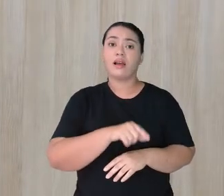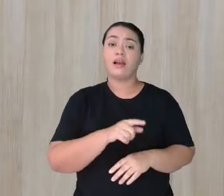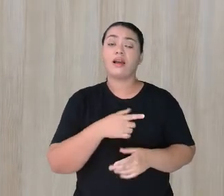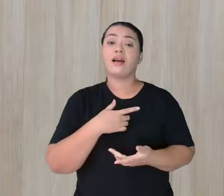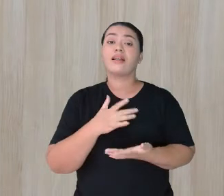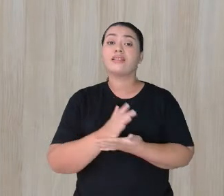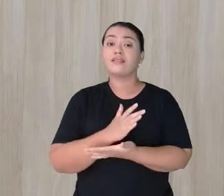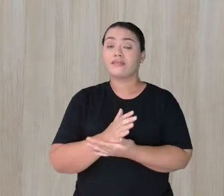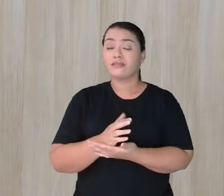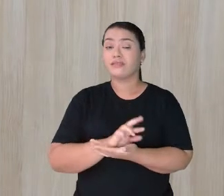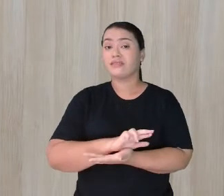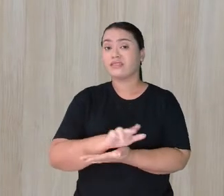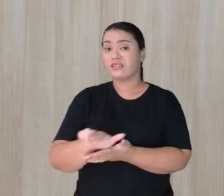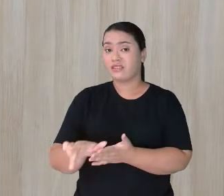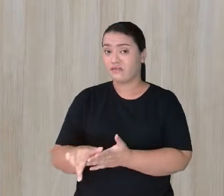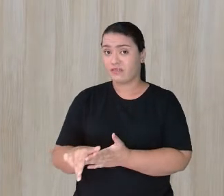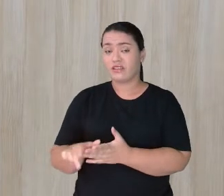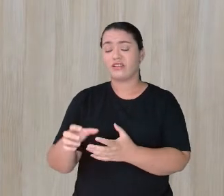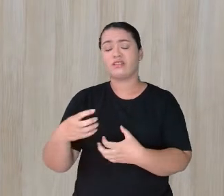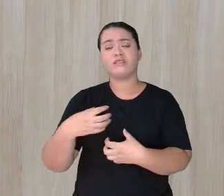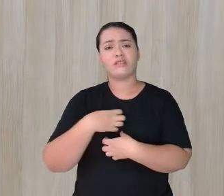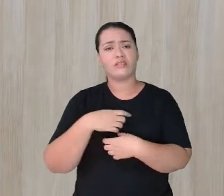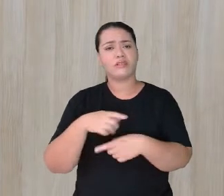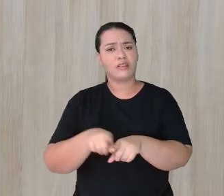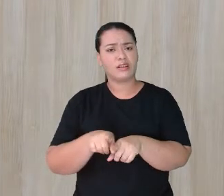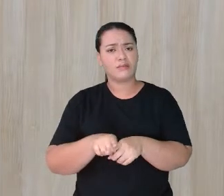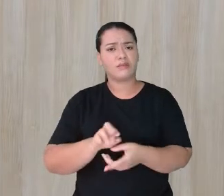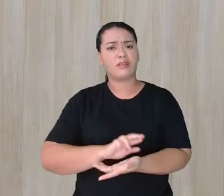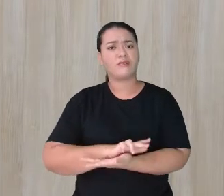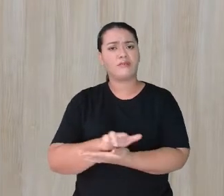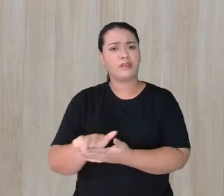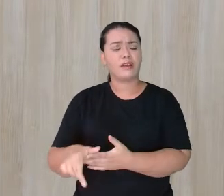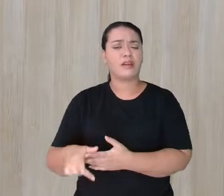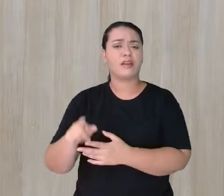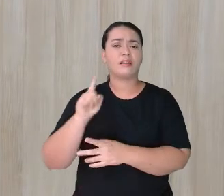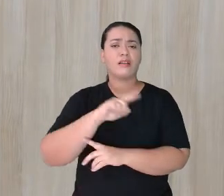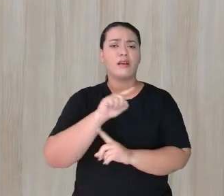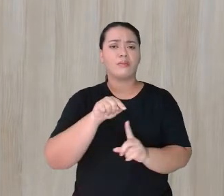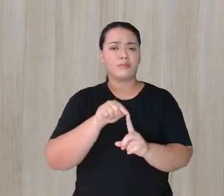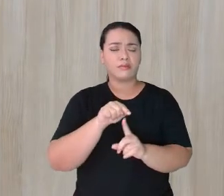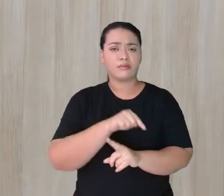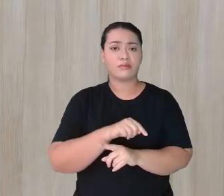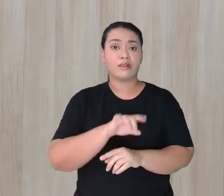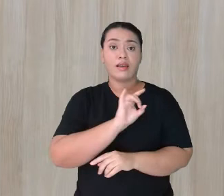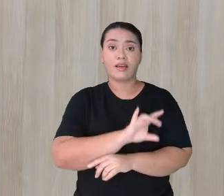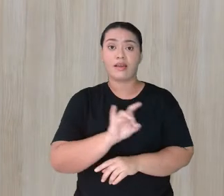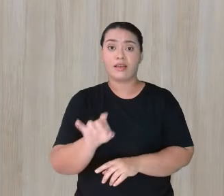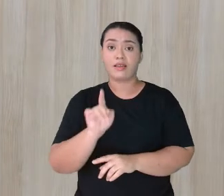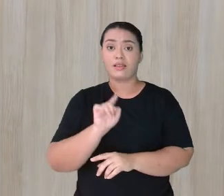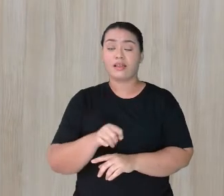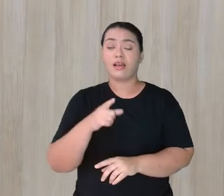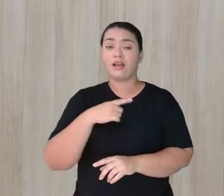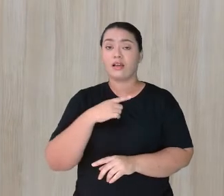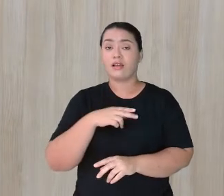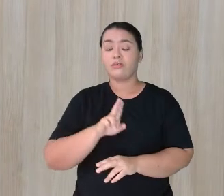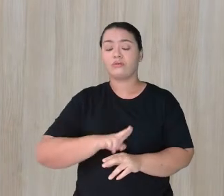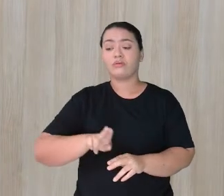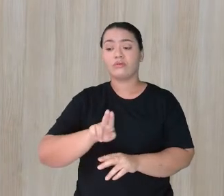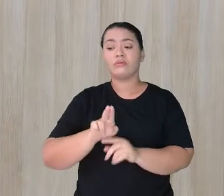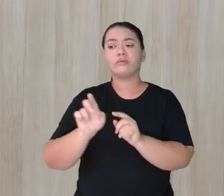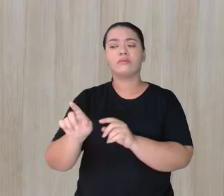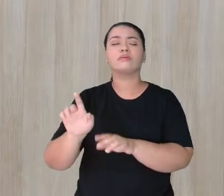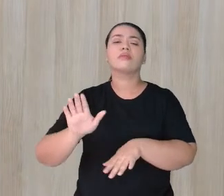diferentes formas e também diferentes funções. Cada uma dessas células atuam em determinados órgãos, realizando